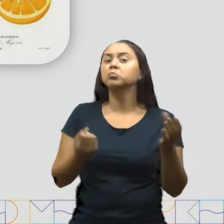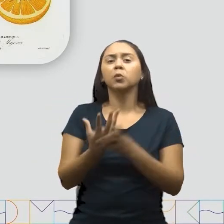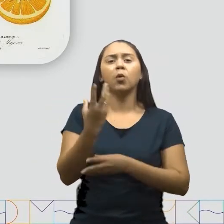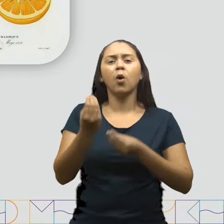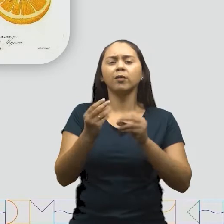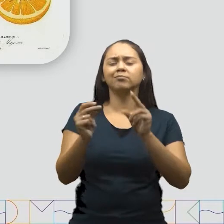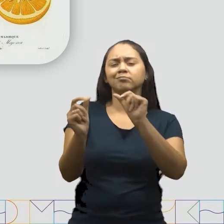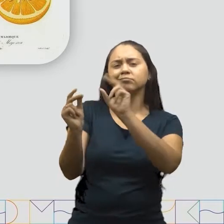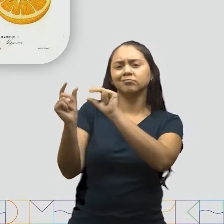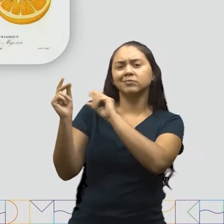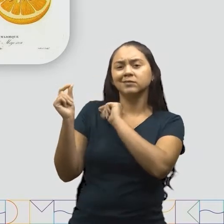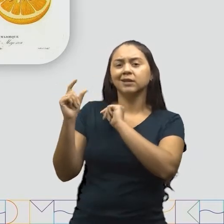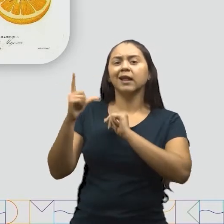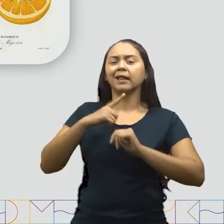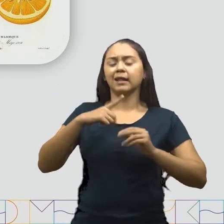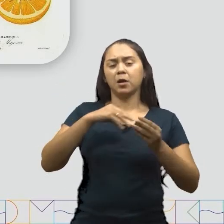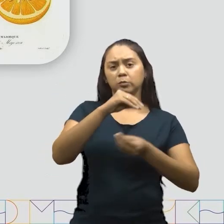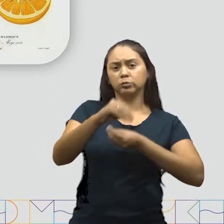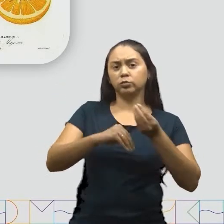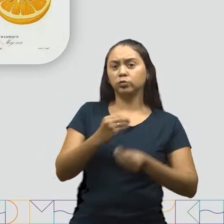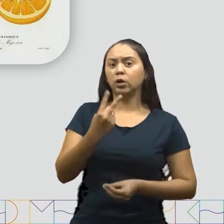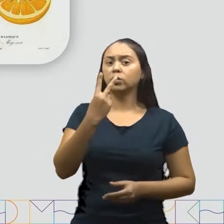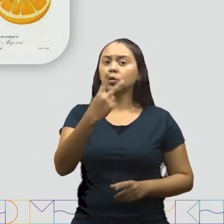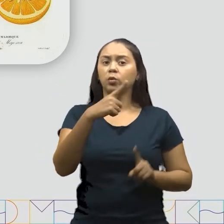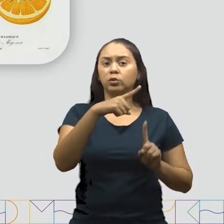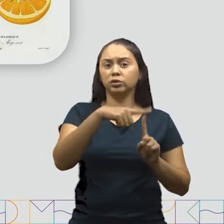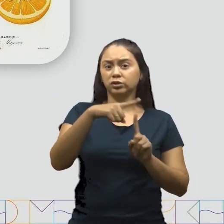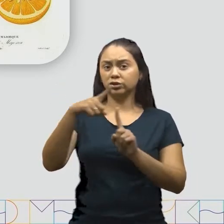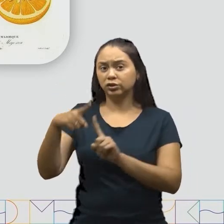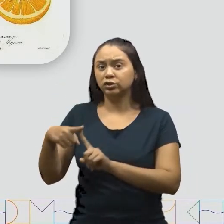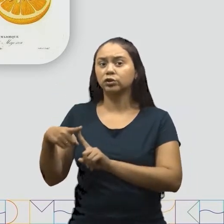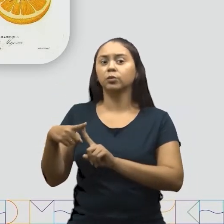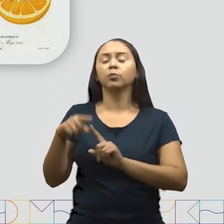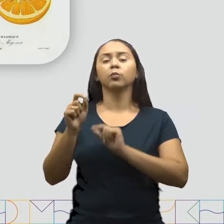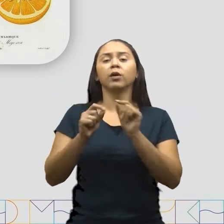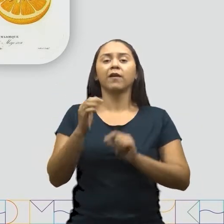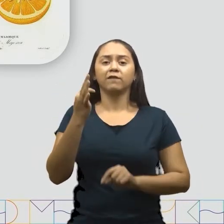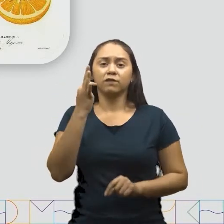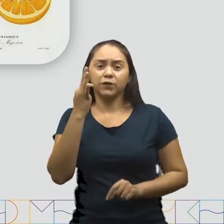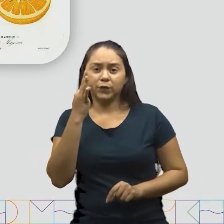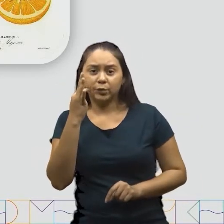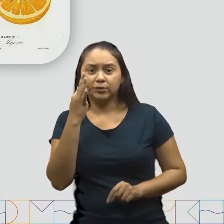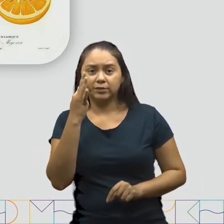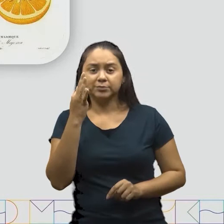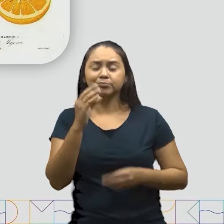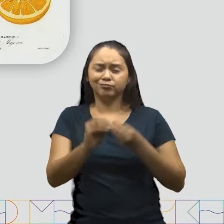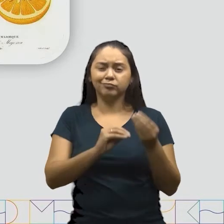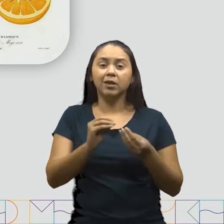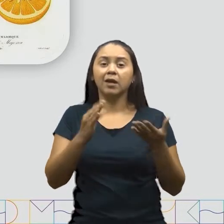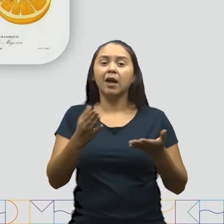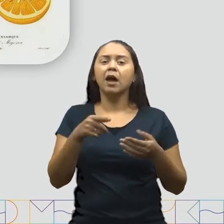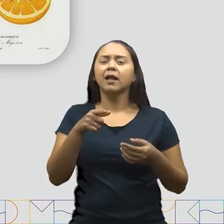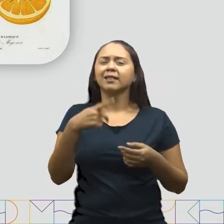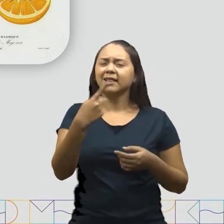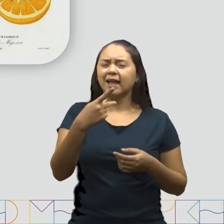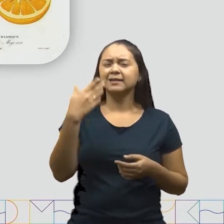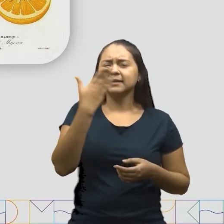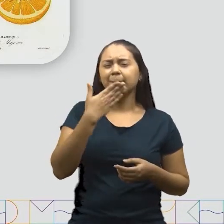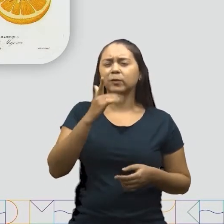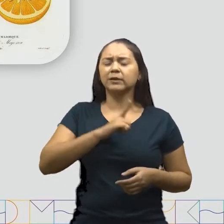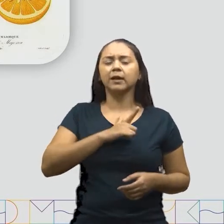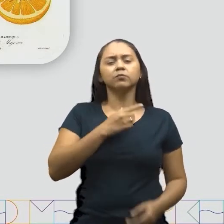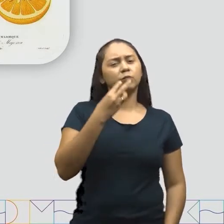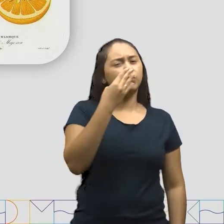a partir do cruzamento do pomelo com a tangerina. O sabor da laranja varia do doce ao